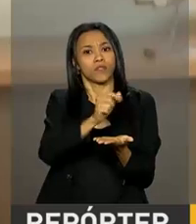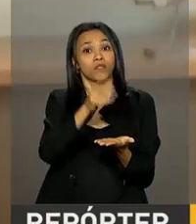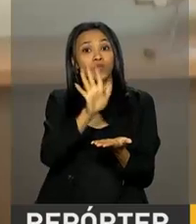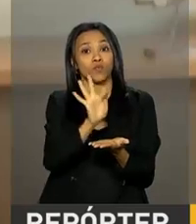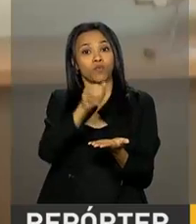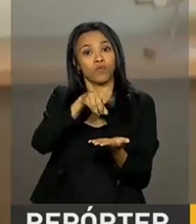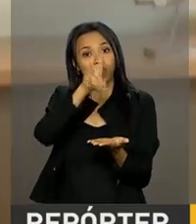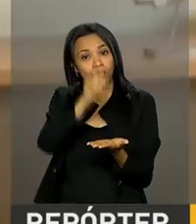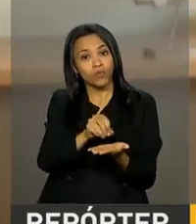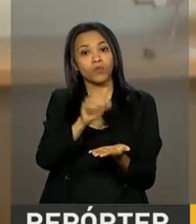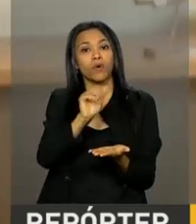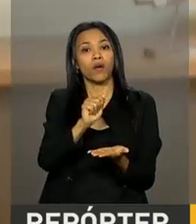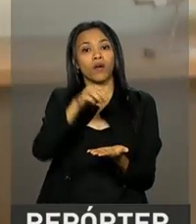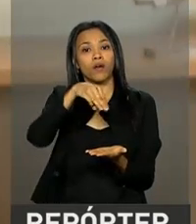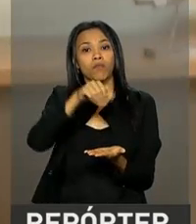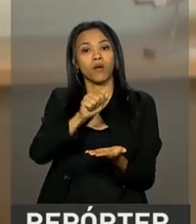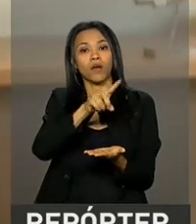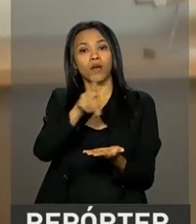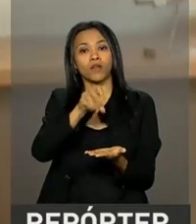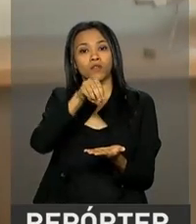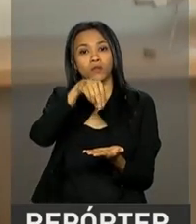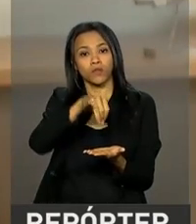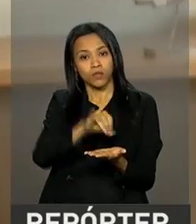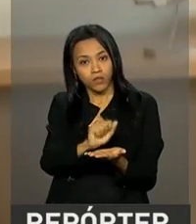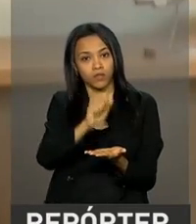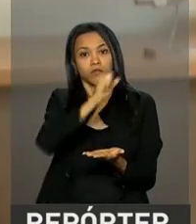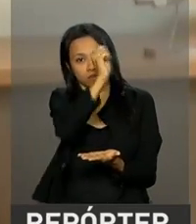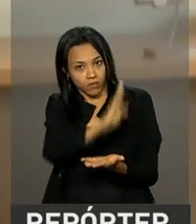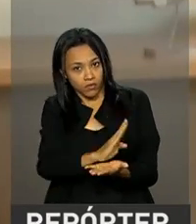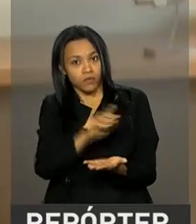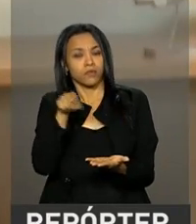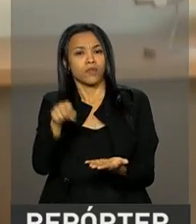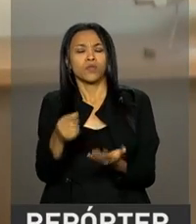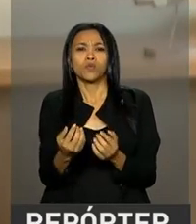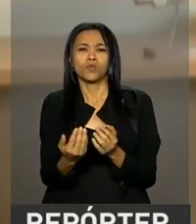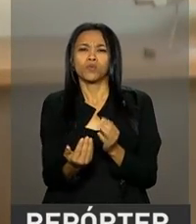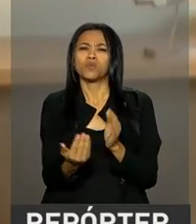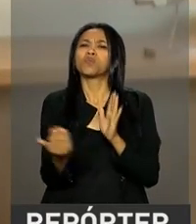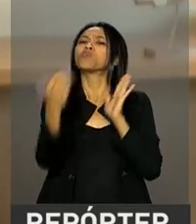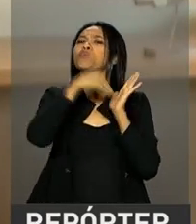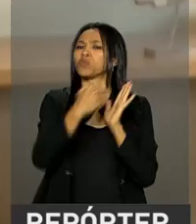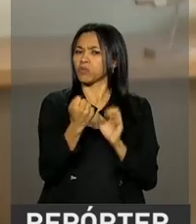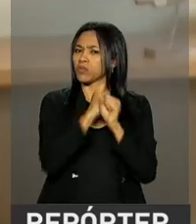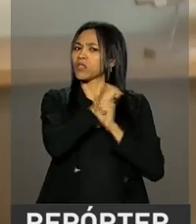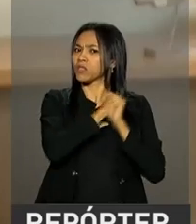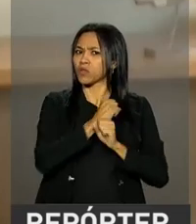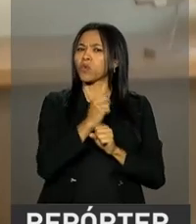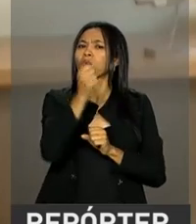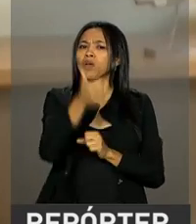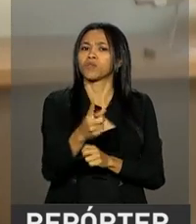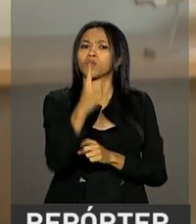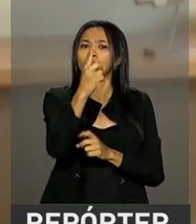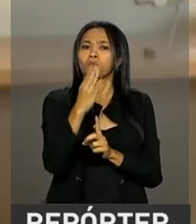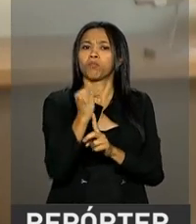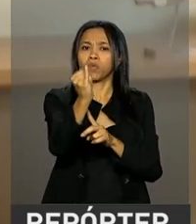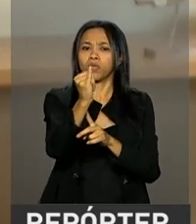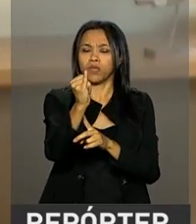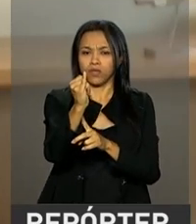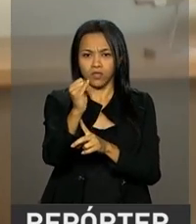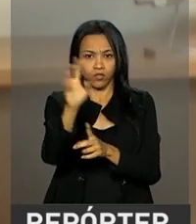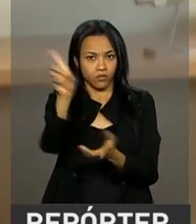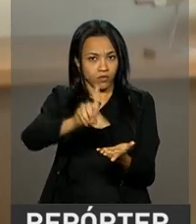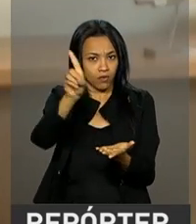fundo amazônico nos últimos anos a Noruega já contribuiu com quase 1 bilhão de dólares